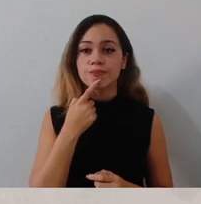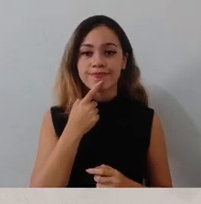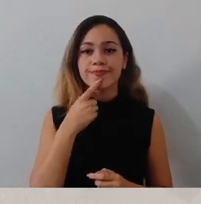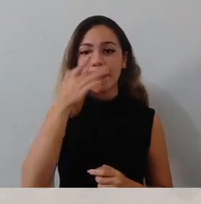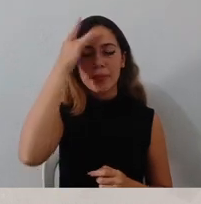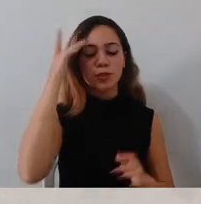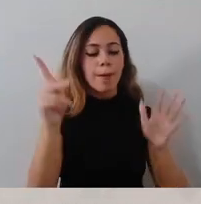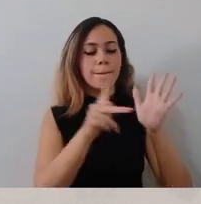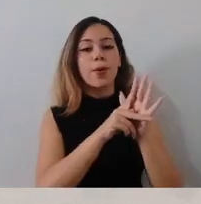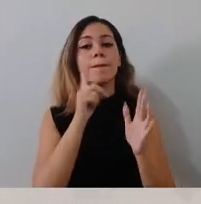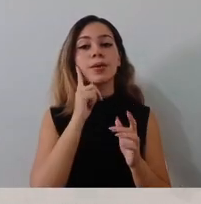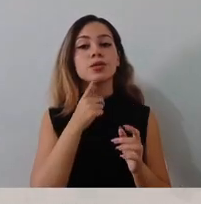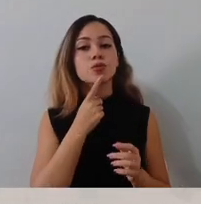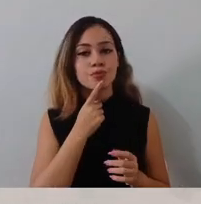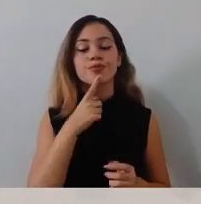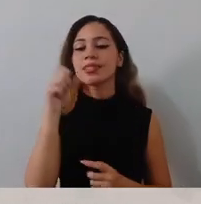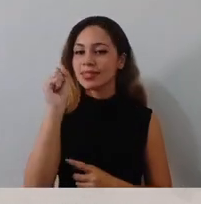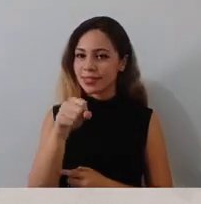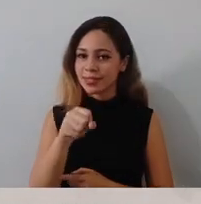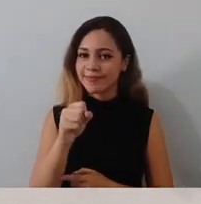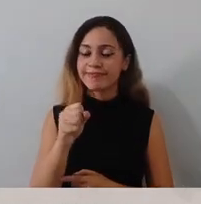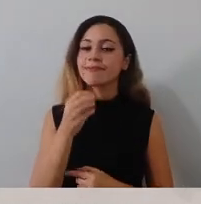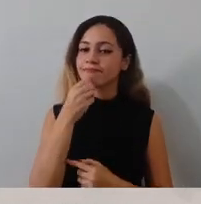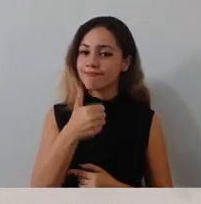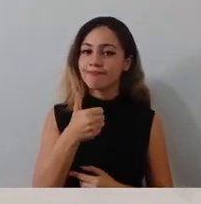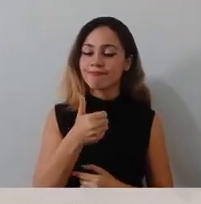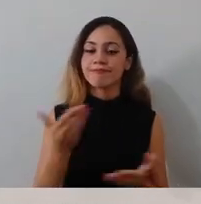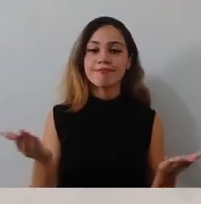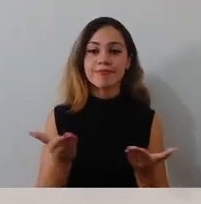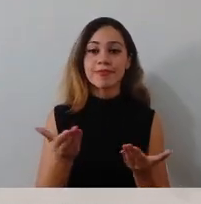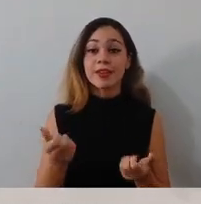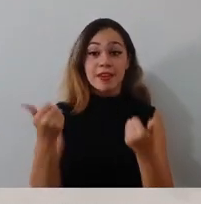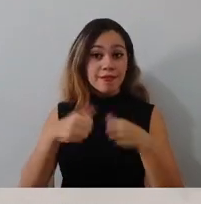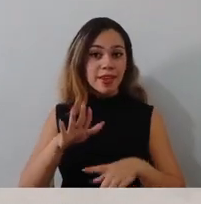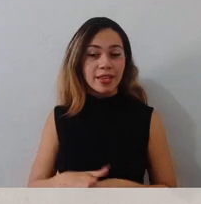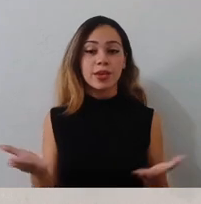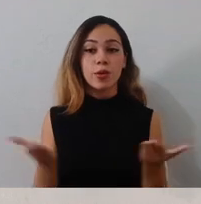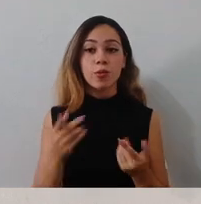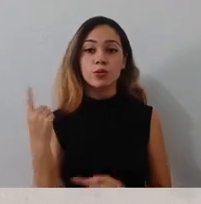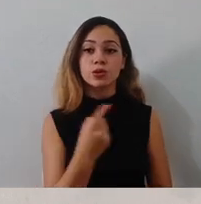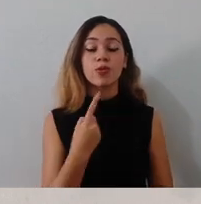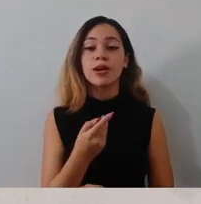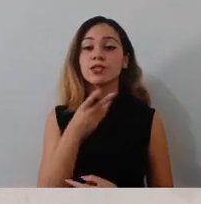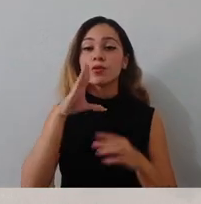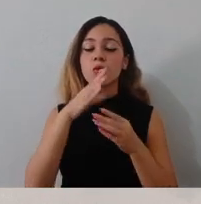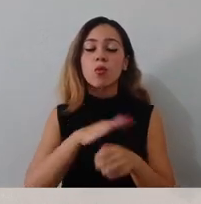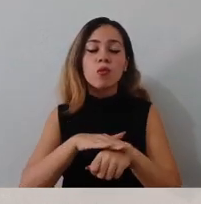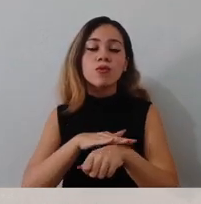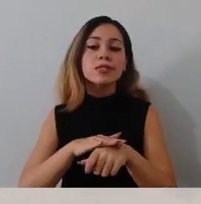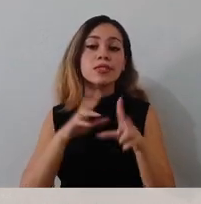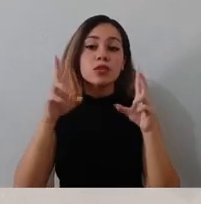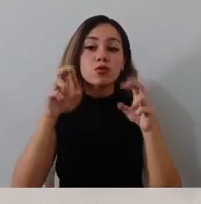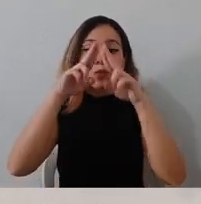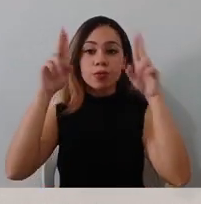não escutam, que têm a deficiência auditiva. Olha que tema rico. Fica com a gente, porque hoje está aqui para falar